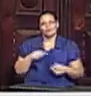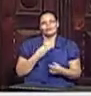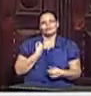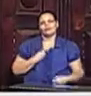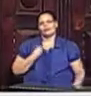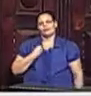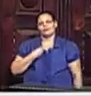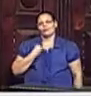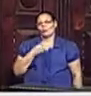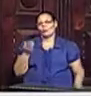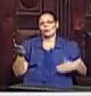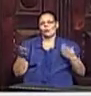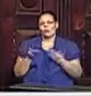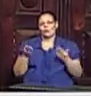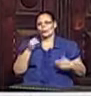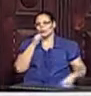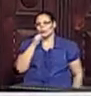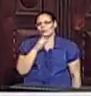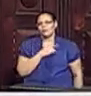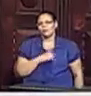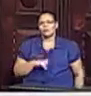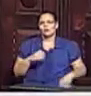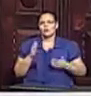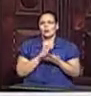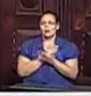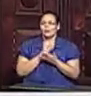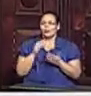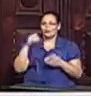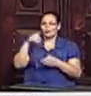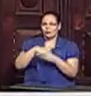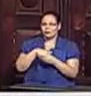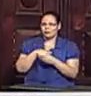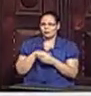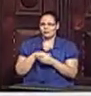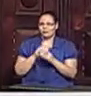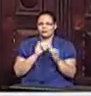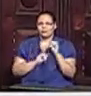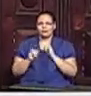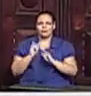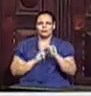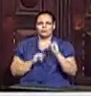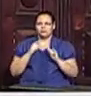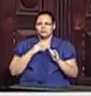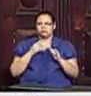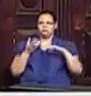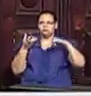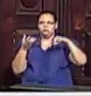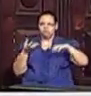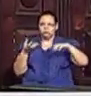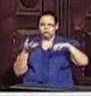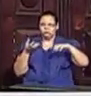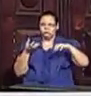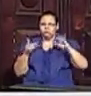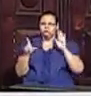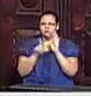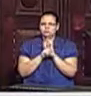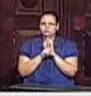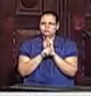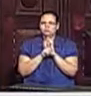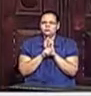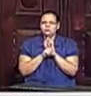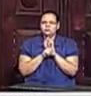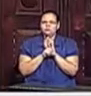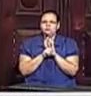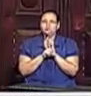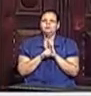vivendo. Hoje, infelizmente, foi retirado de pauta ou não vai ser votado essa informação que temos no Congresso Nacional, uma legislação